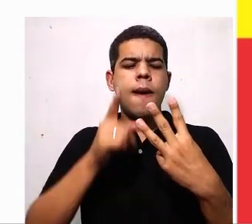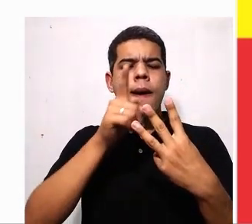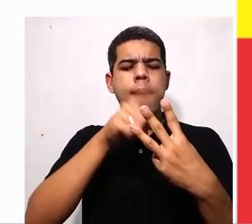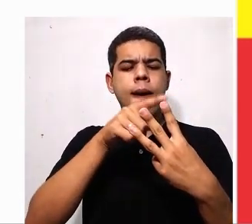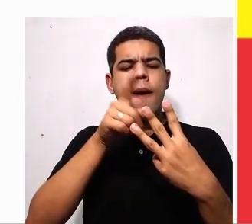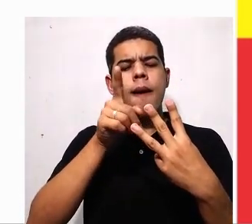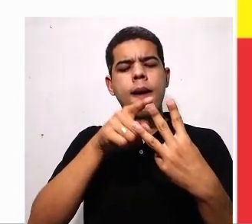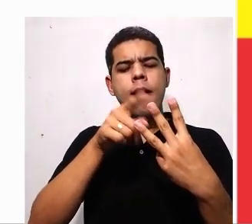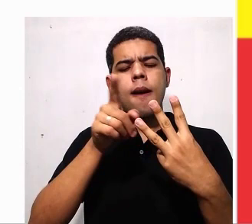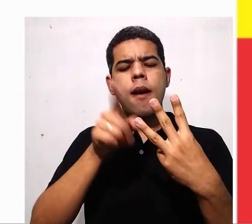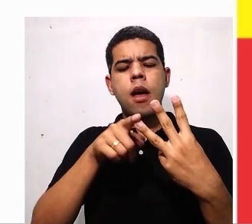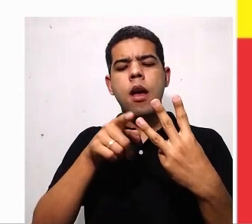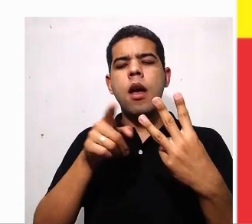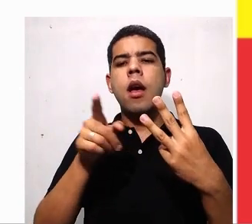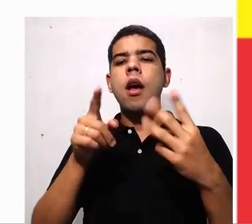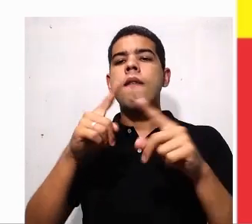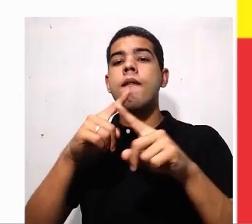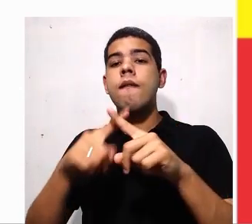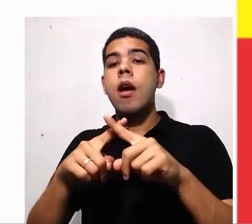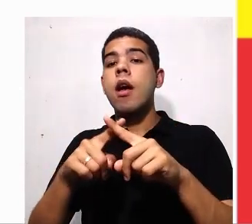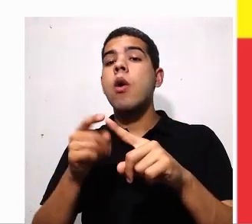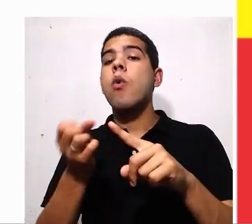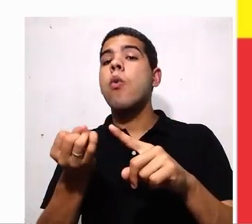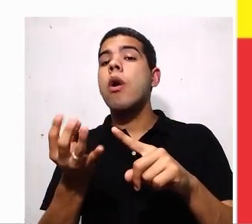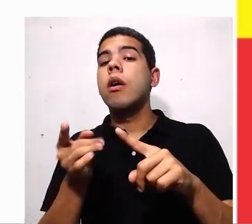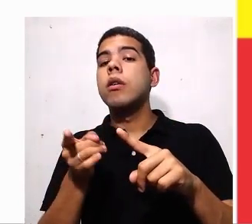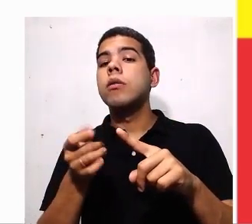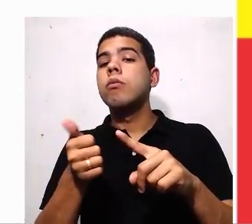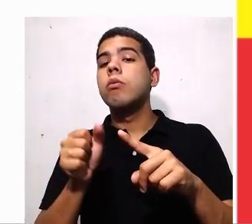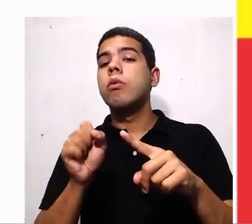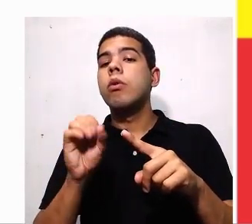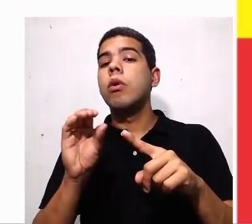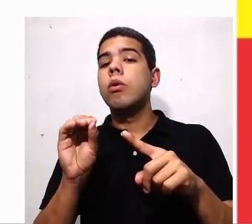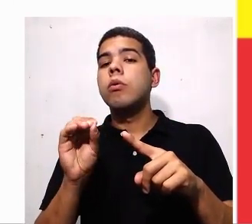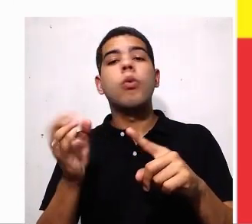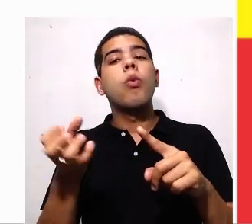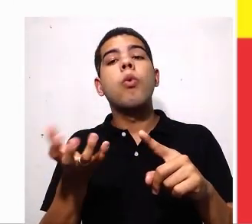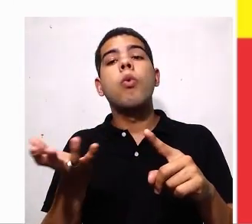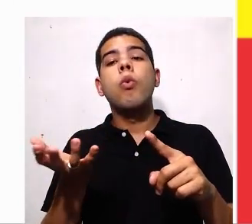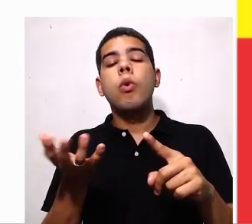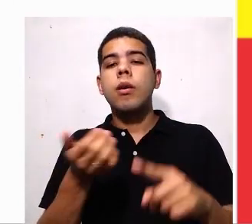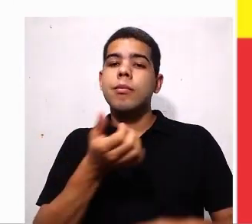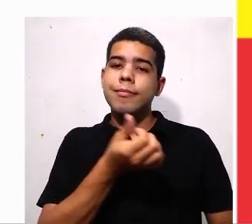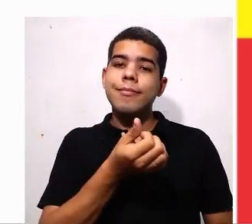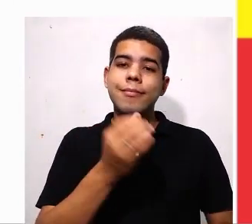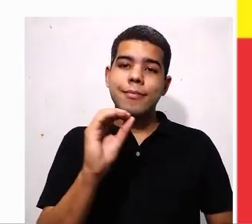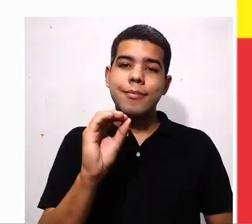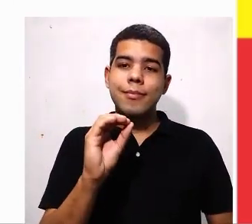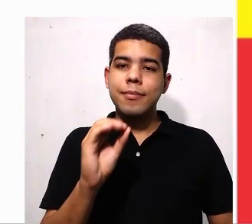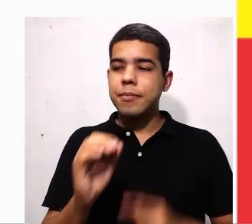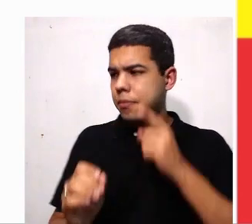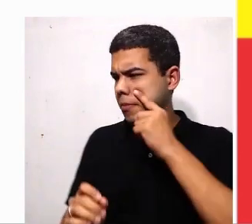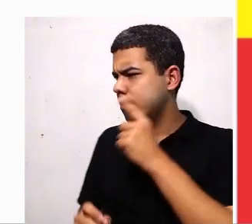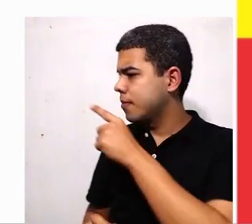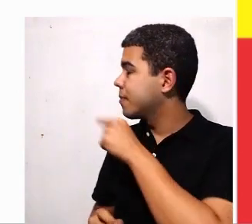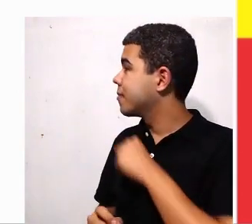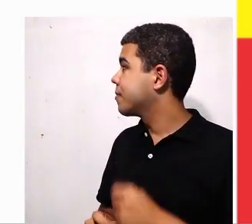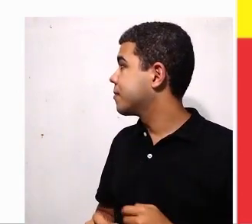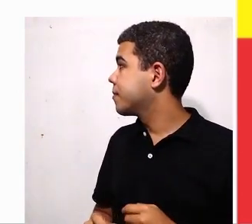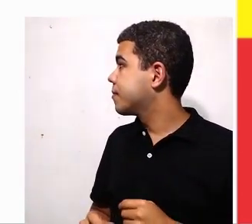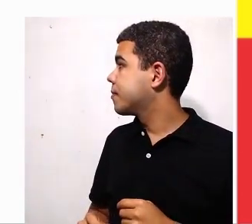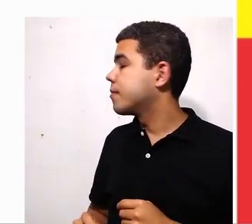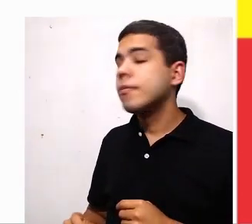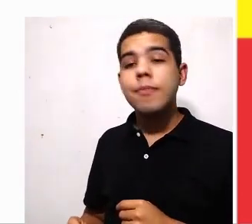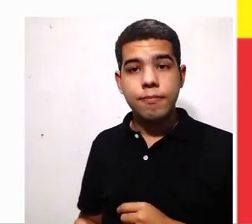Então, cada ângulo desse, mede 60 graus. Como eu falei, quando isso acontece, onde os três ângulos